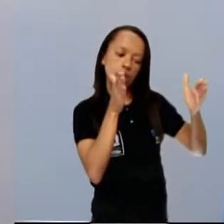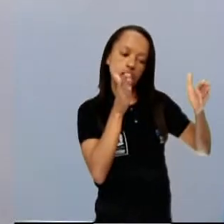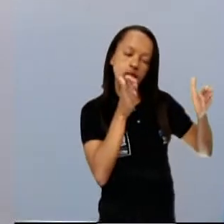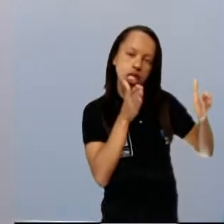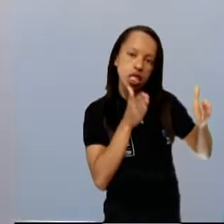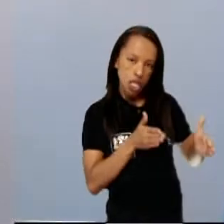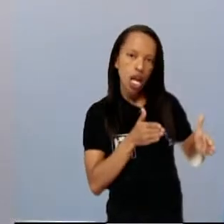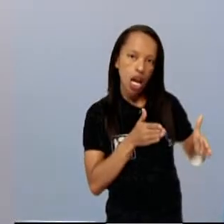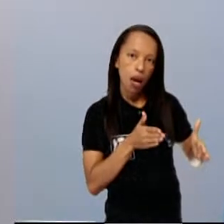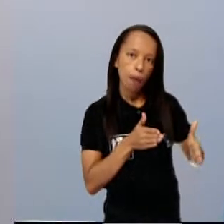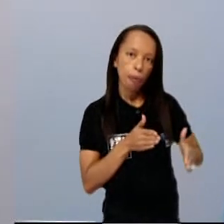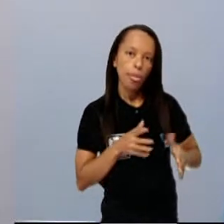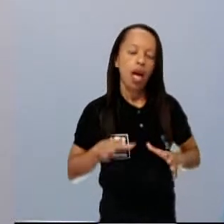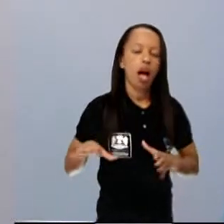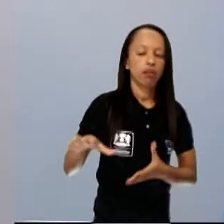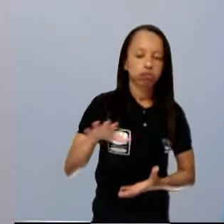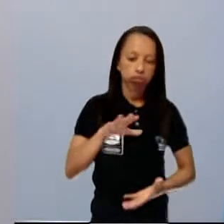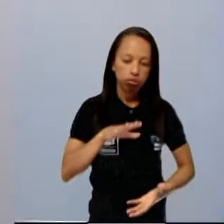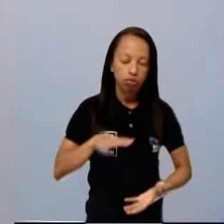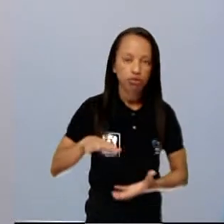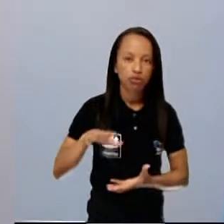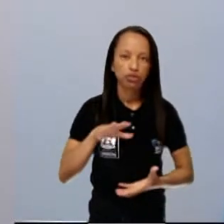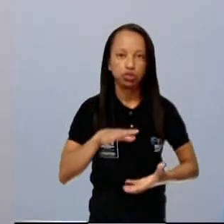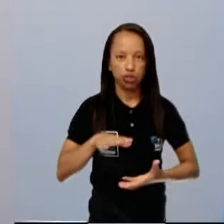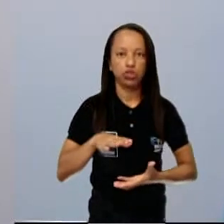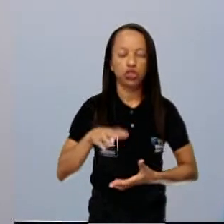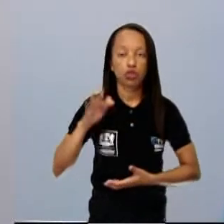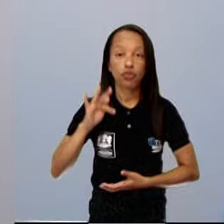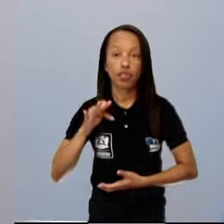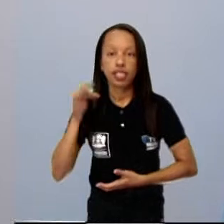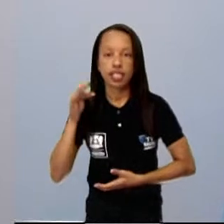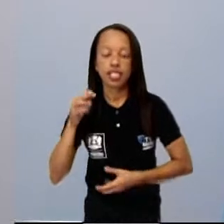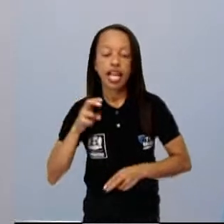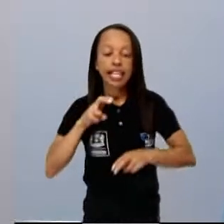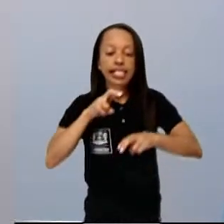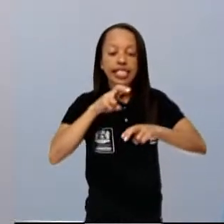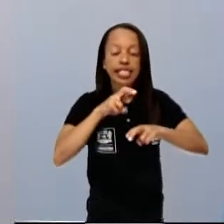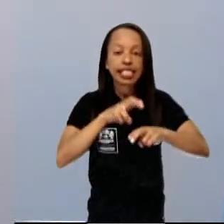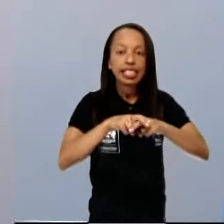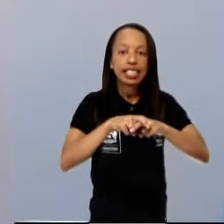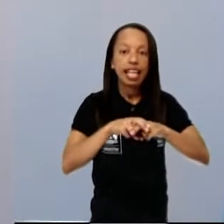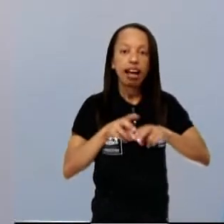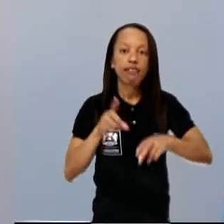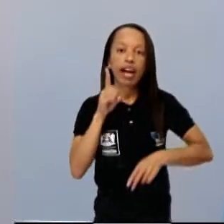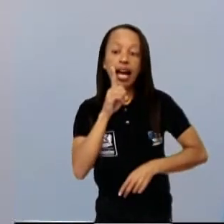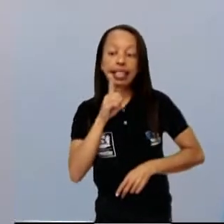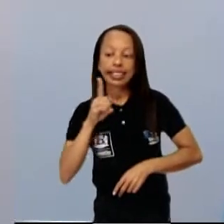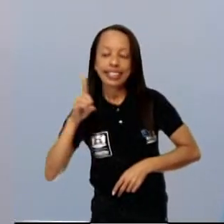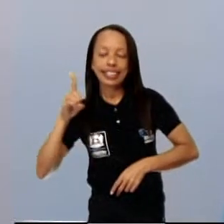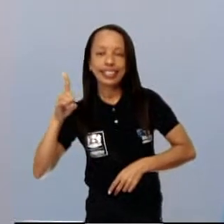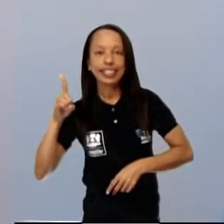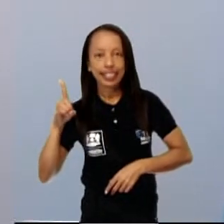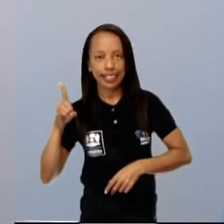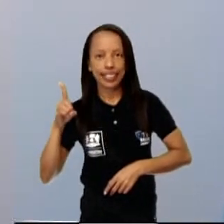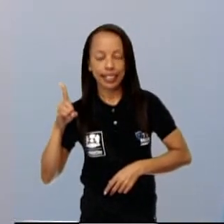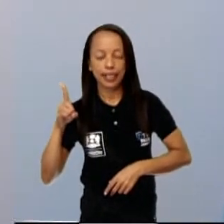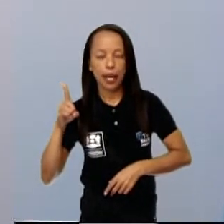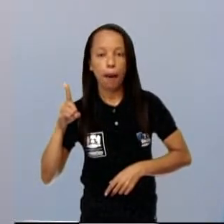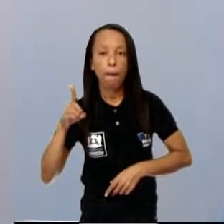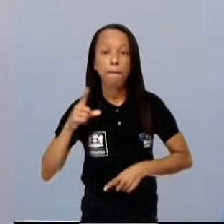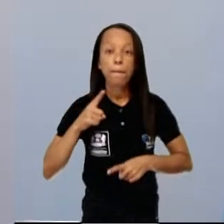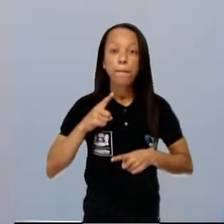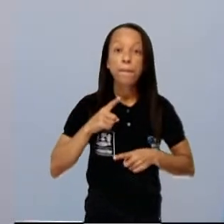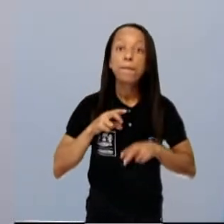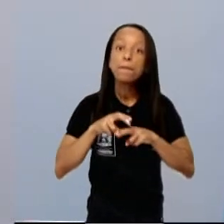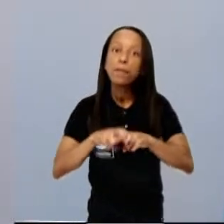à direita. Por isso que hoje a gente, quando se refere à direita, se refere a pessoas que têm essa característica, são grupos de elite e que